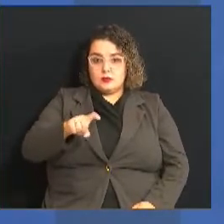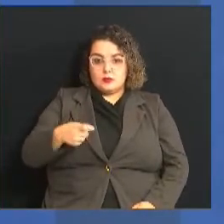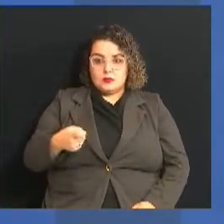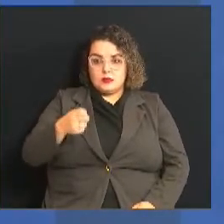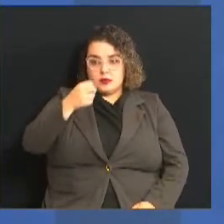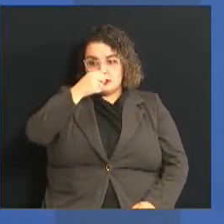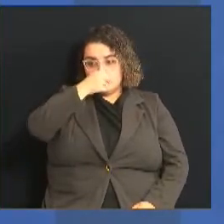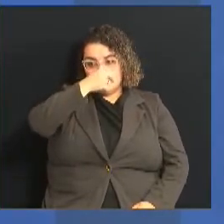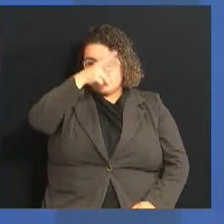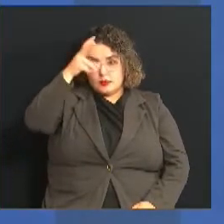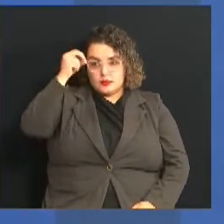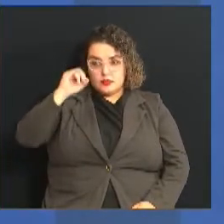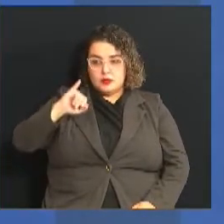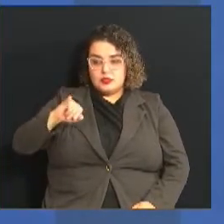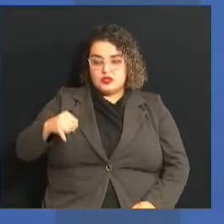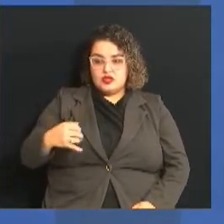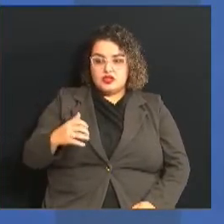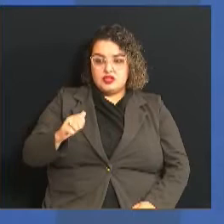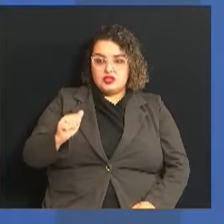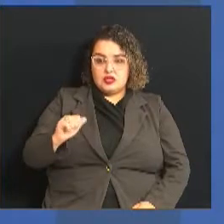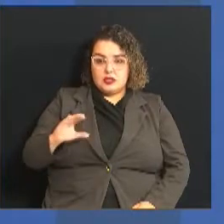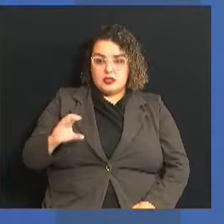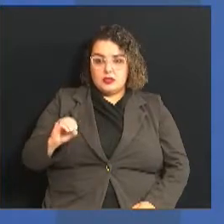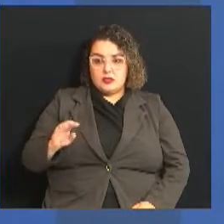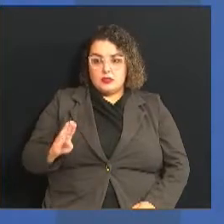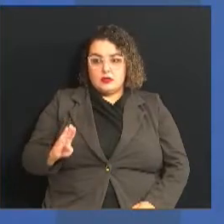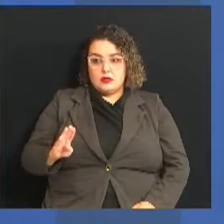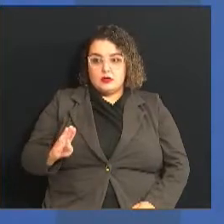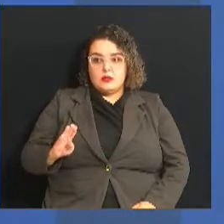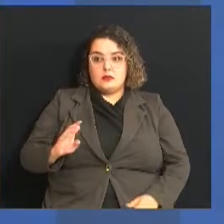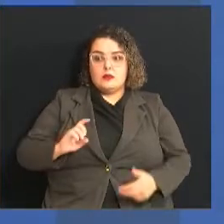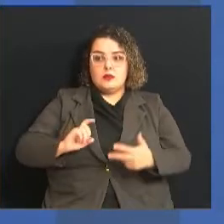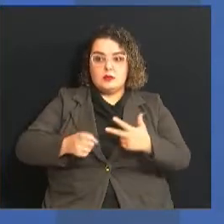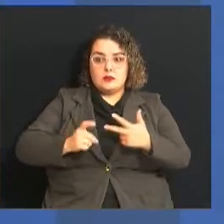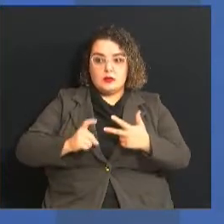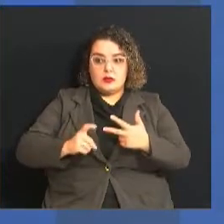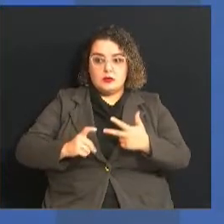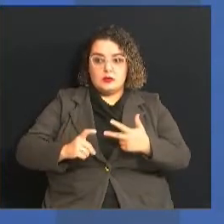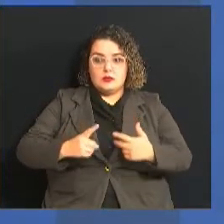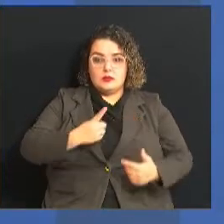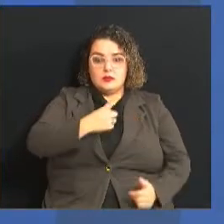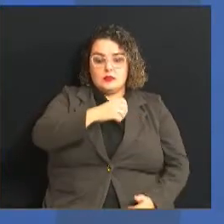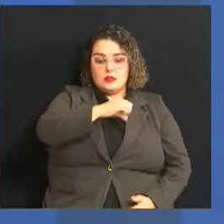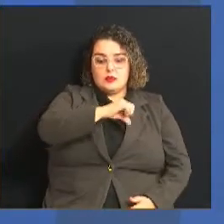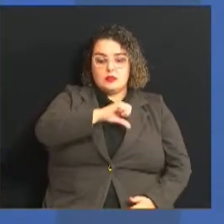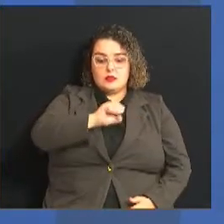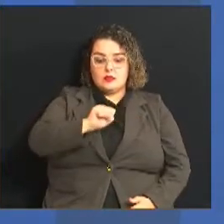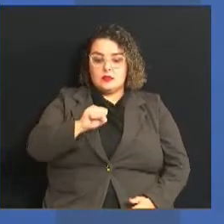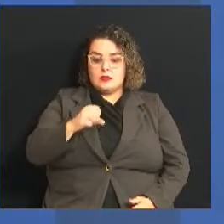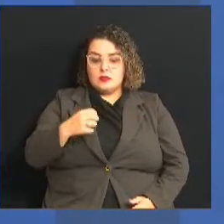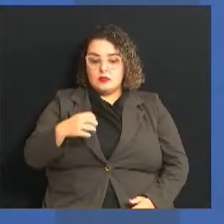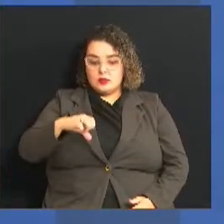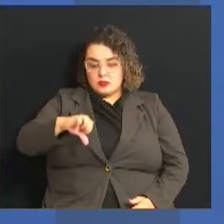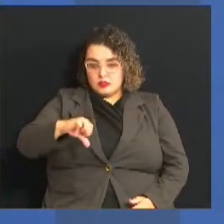Jacob Bittar. Ele que comandou o executivo da cidade entre 1989